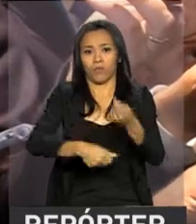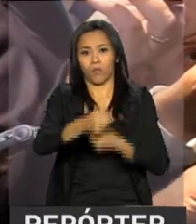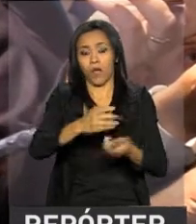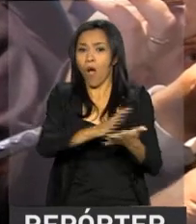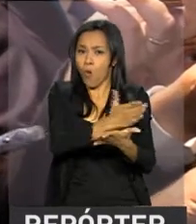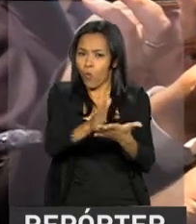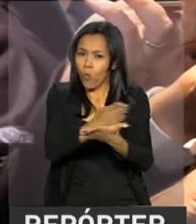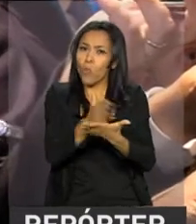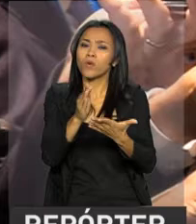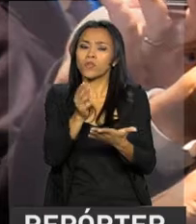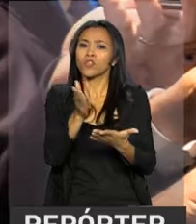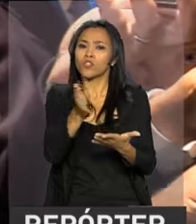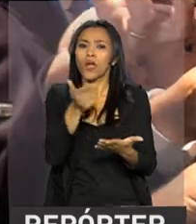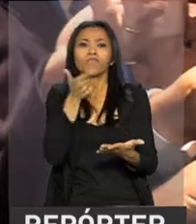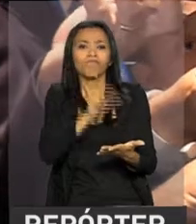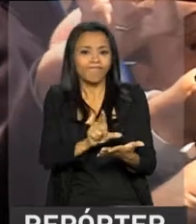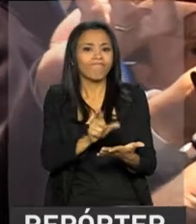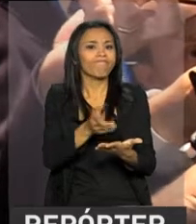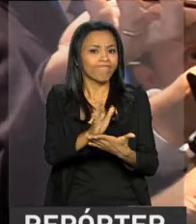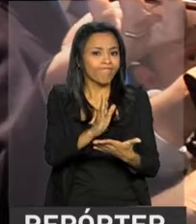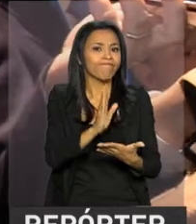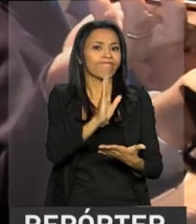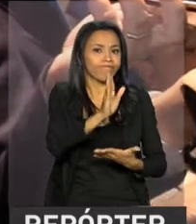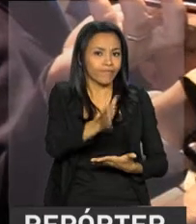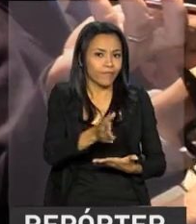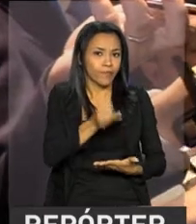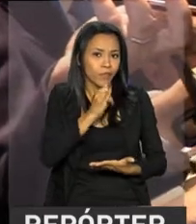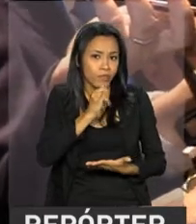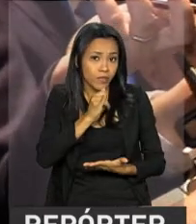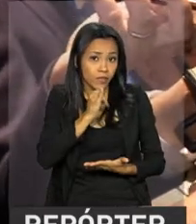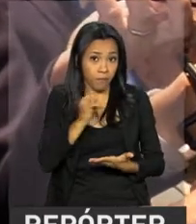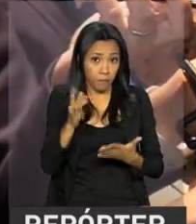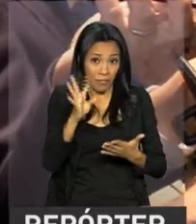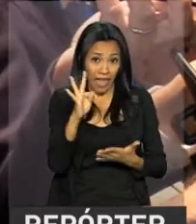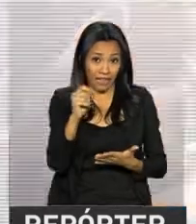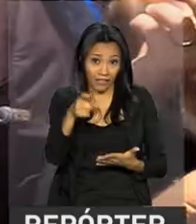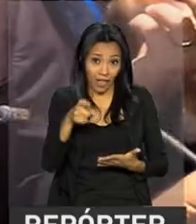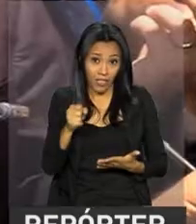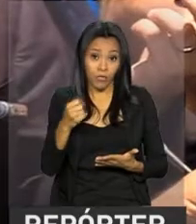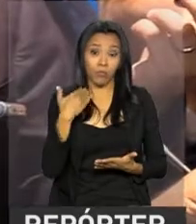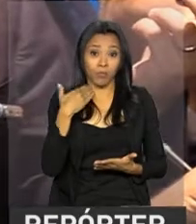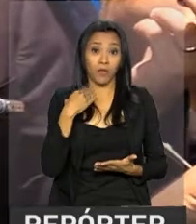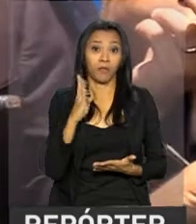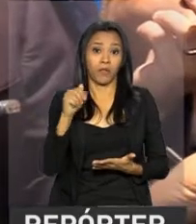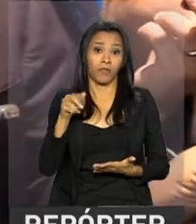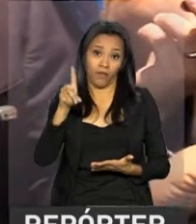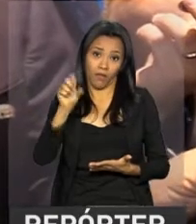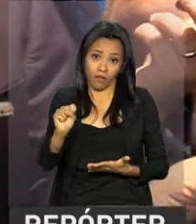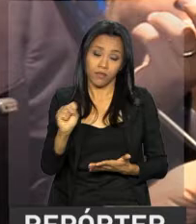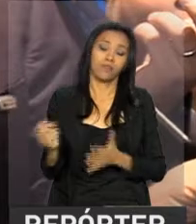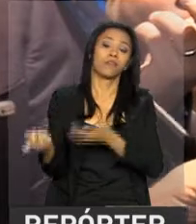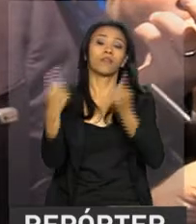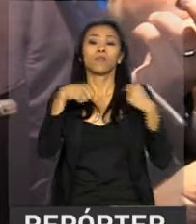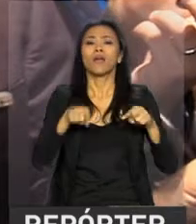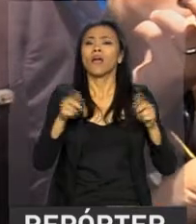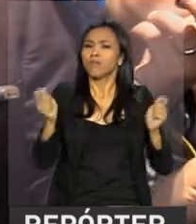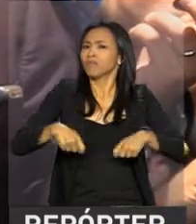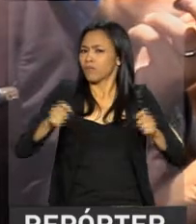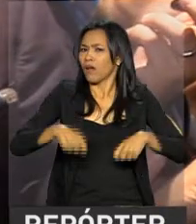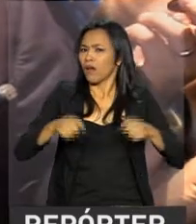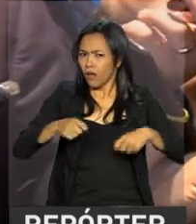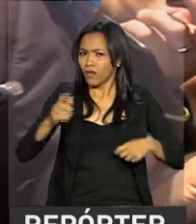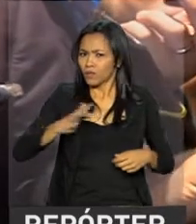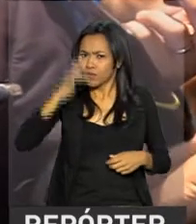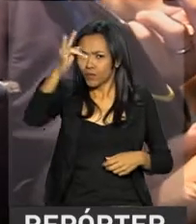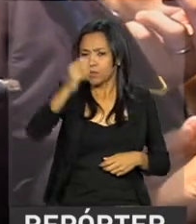foram aprovadas com por exemplo a taxa de longo prazo por ben 10 é possível sim que no futuro o brasil a